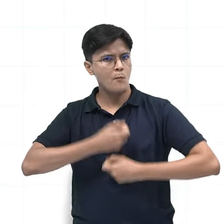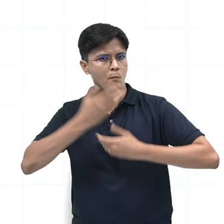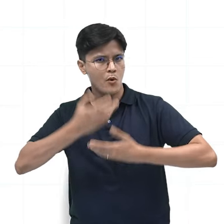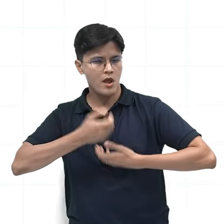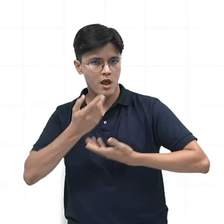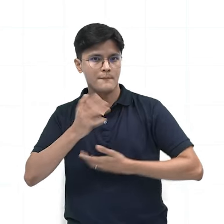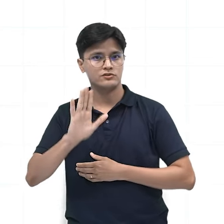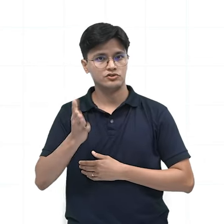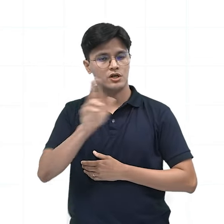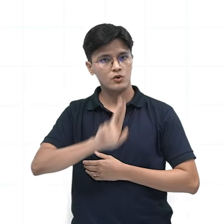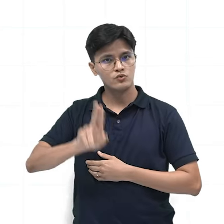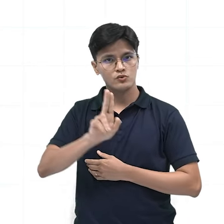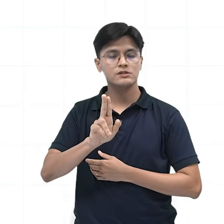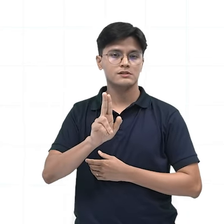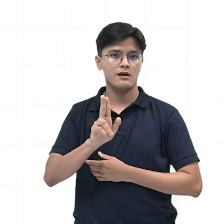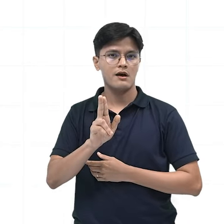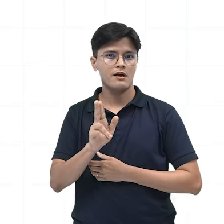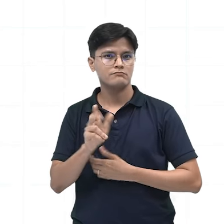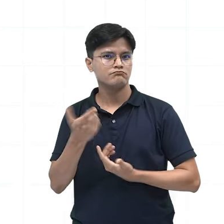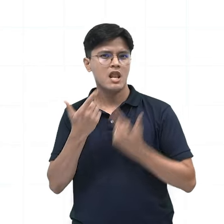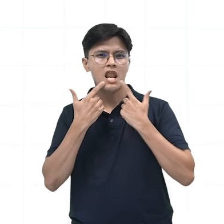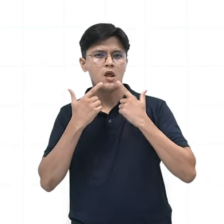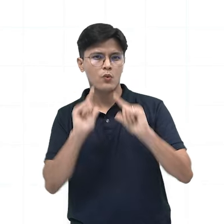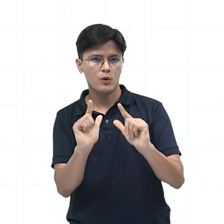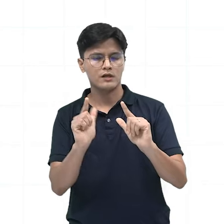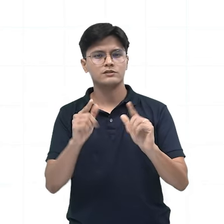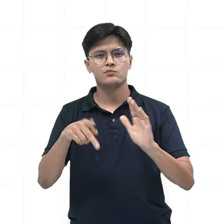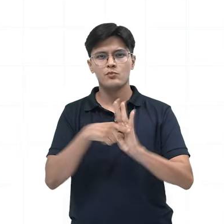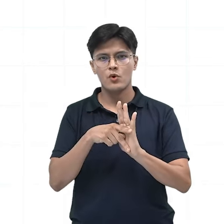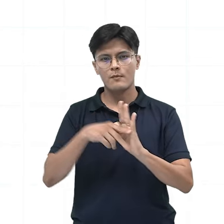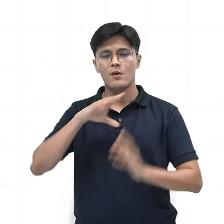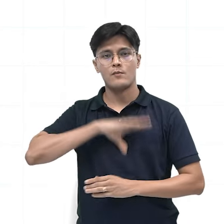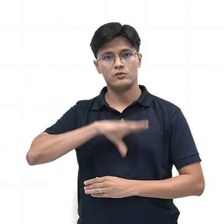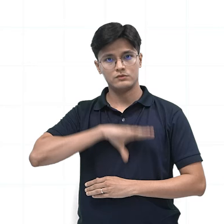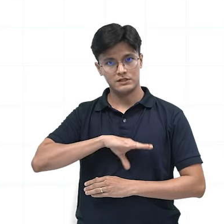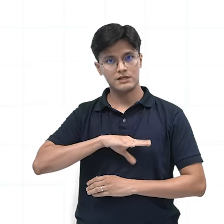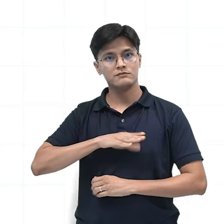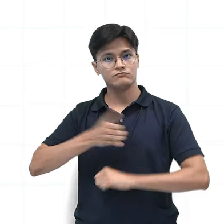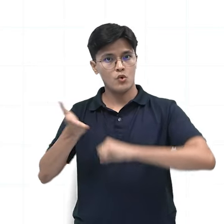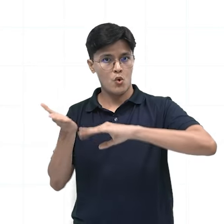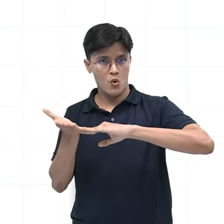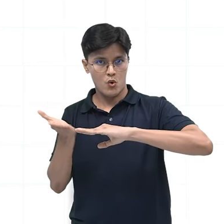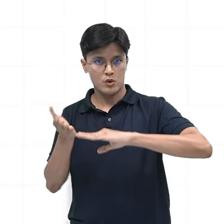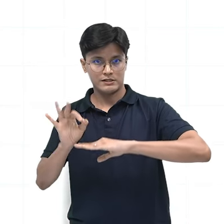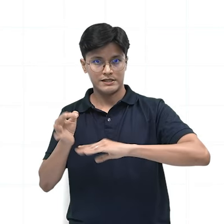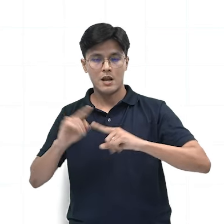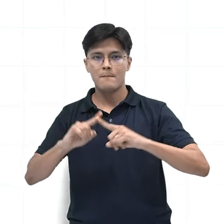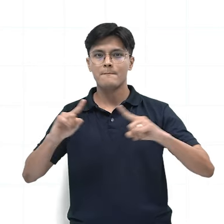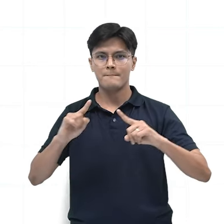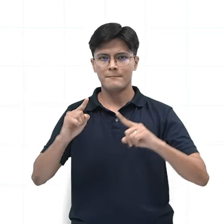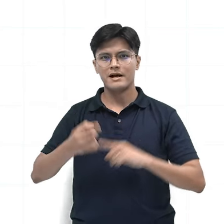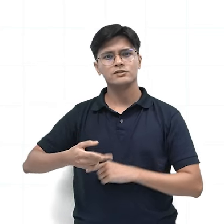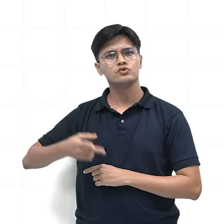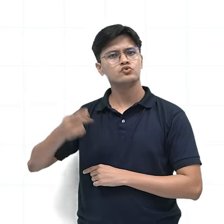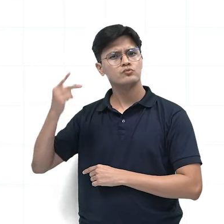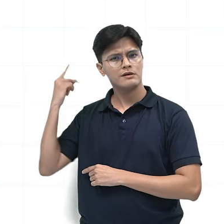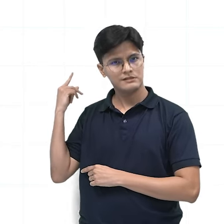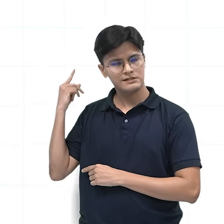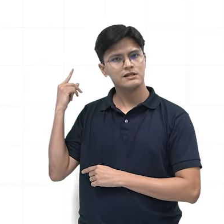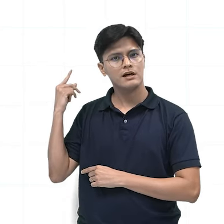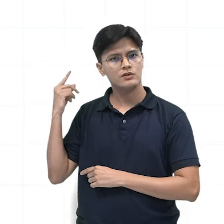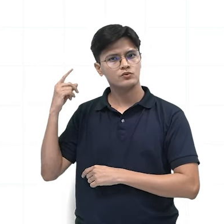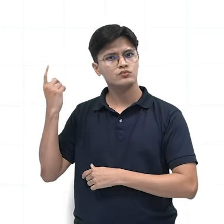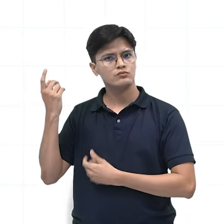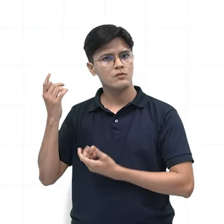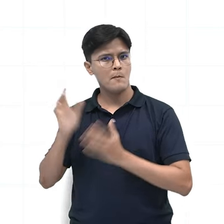português contemporâneo, certo? Mas quando ele foi escrito, esse poema não era